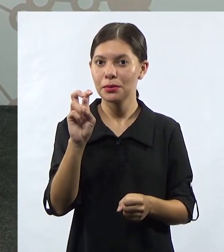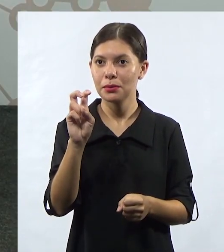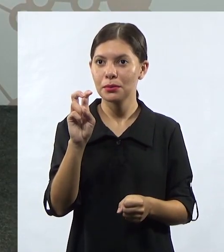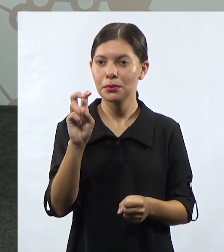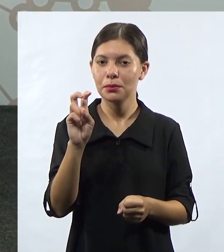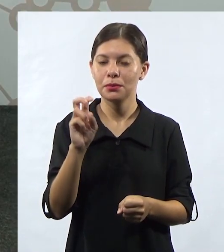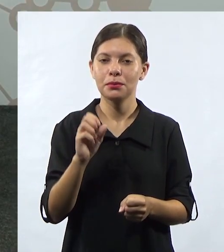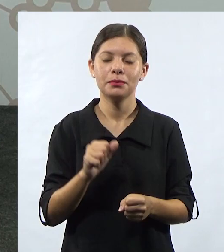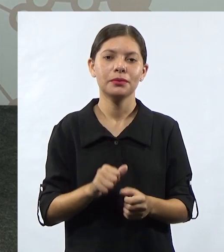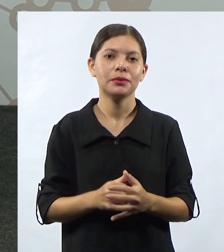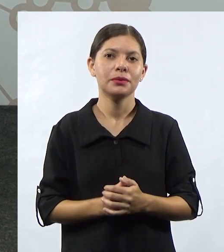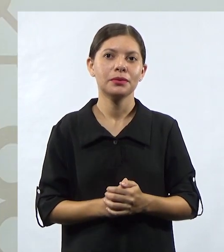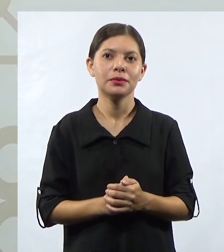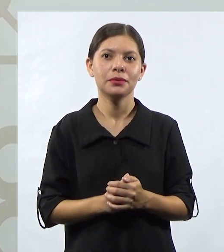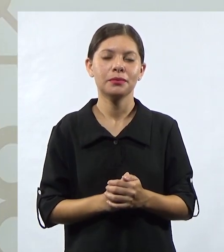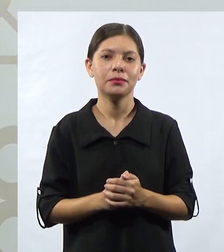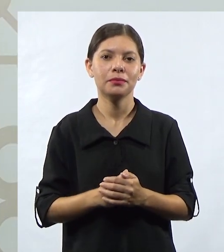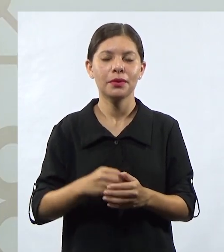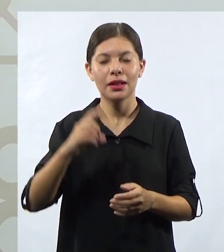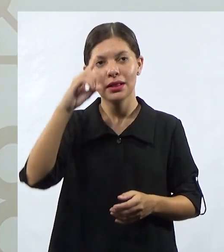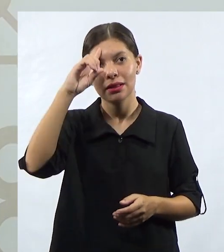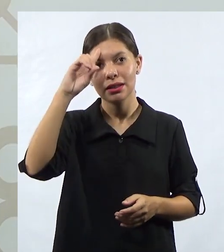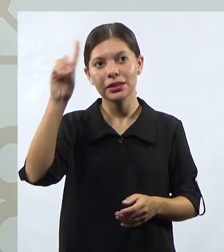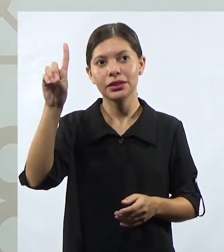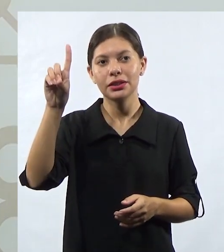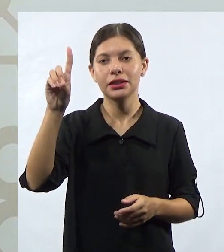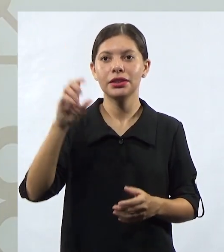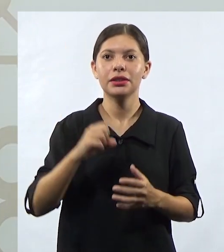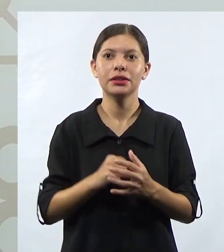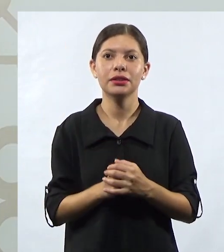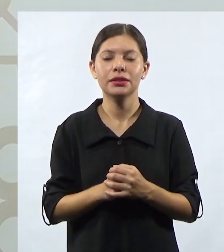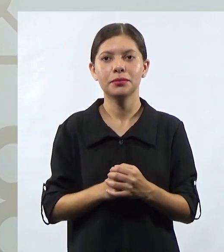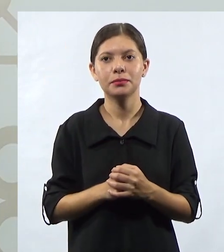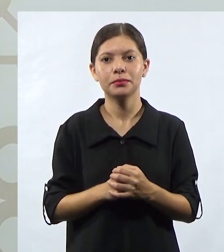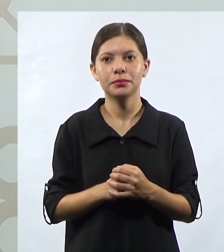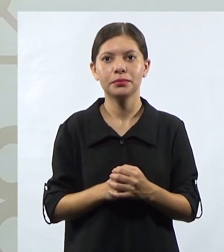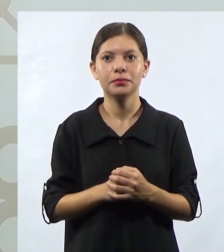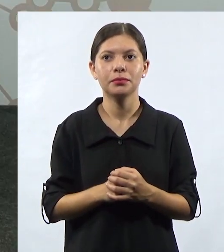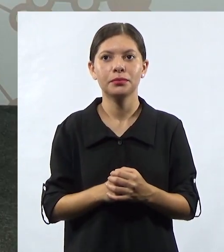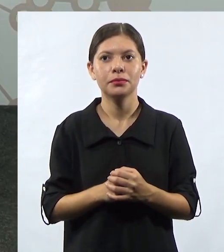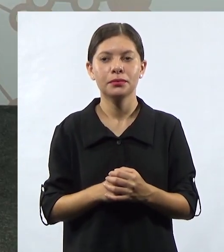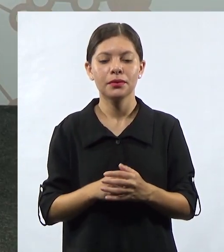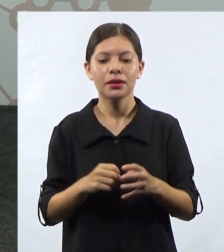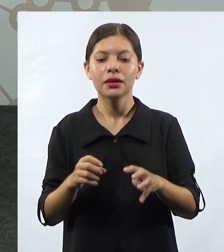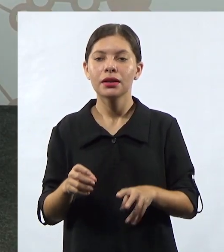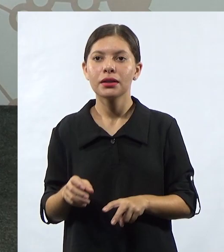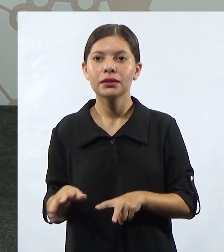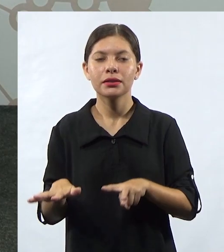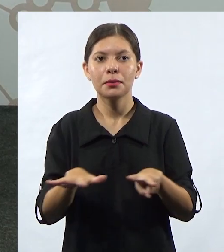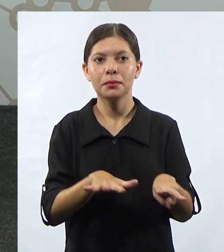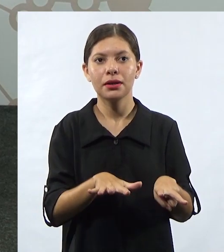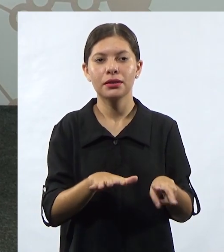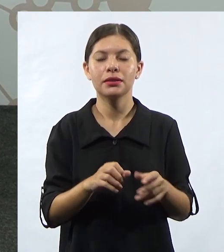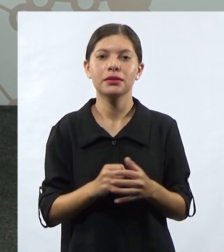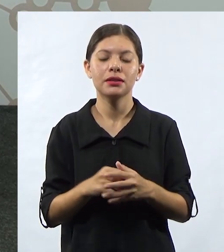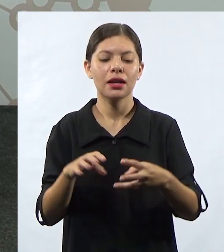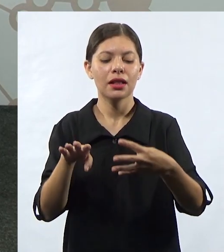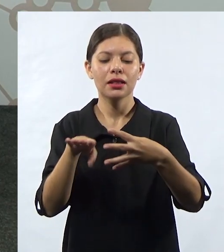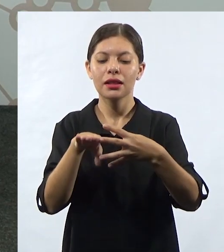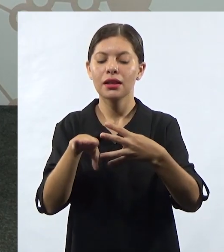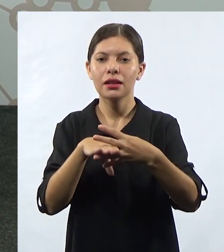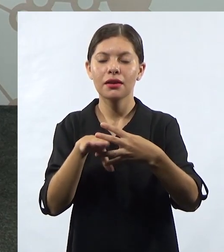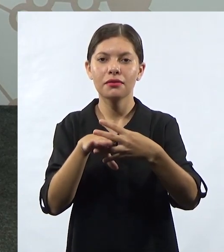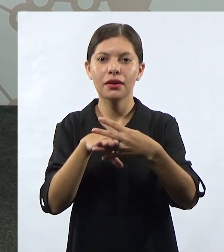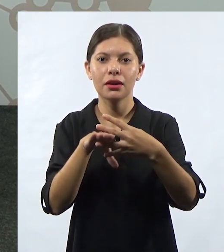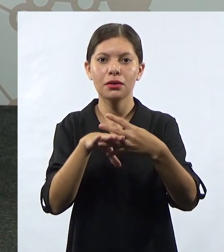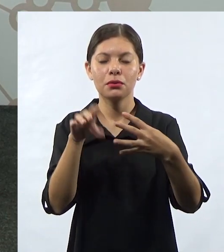10 anos? Dias? Horas? Semanas? Né? Você tem que definir qual é esse